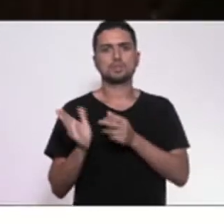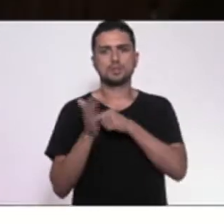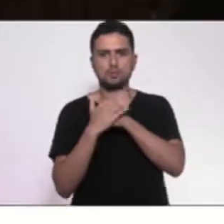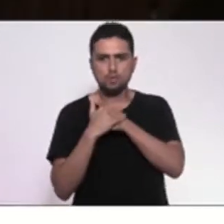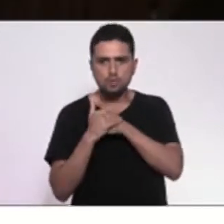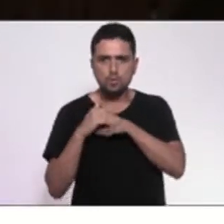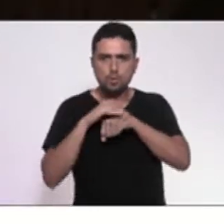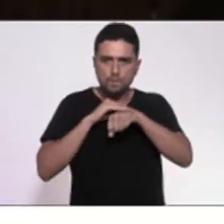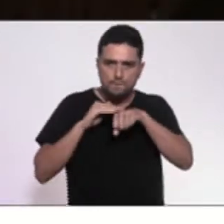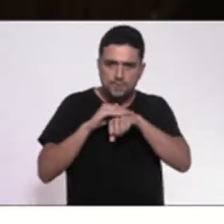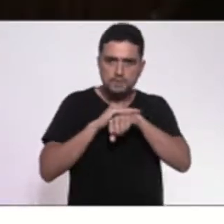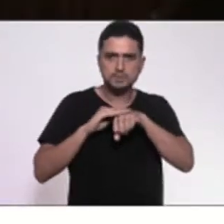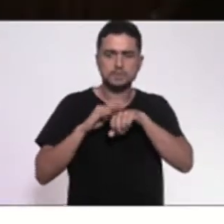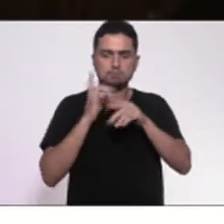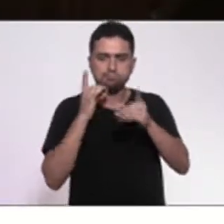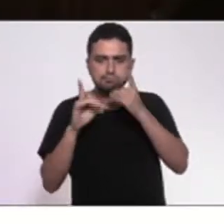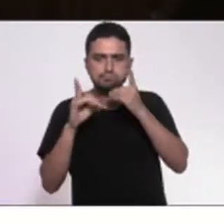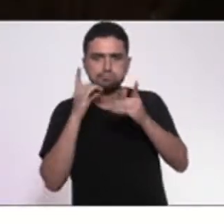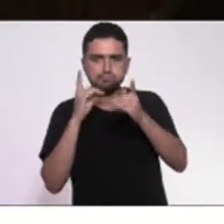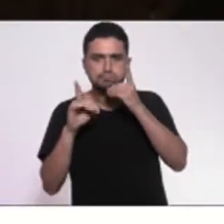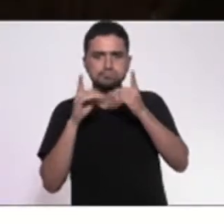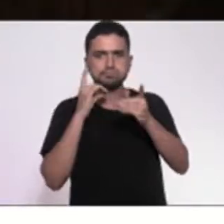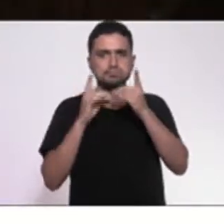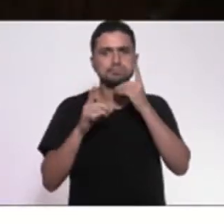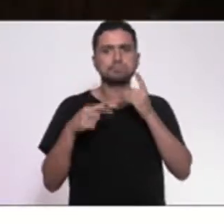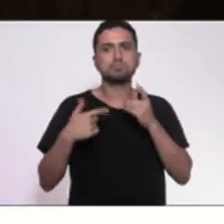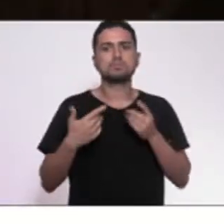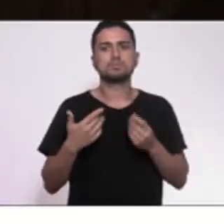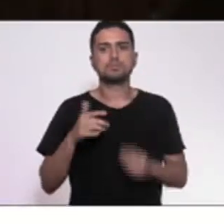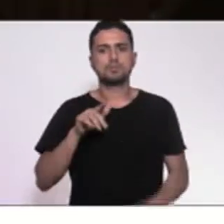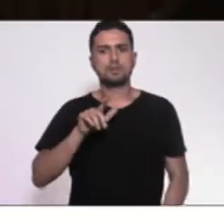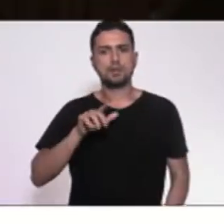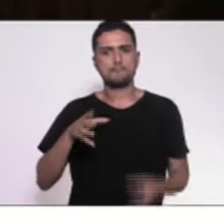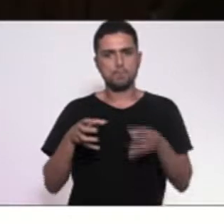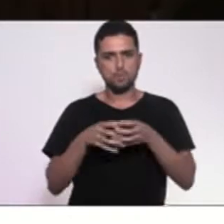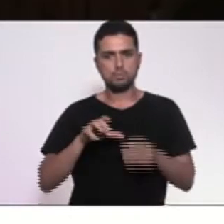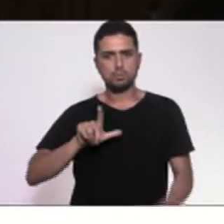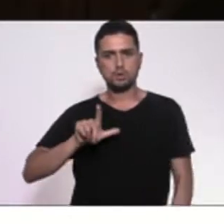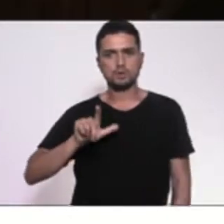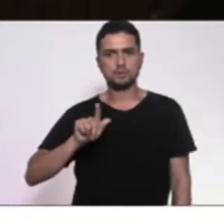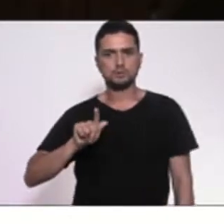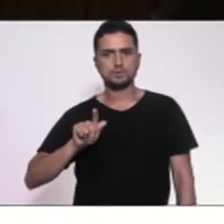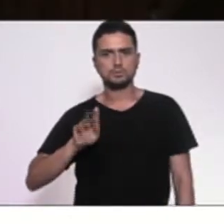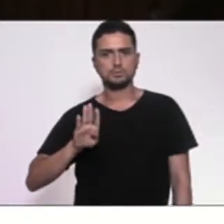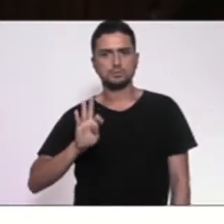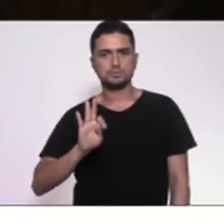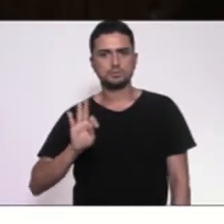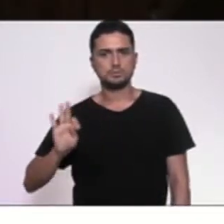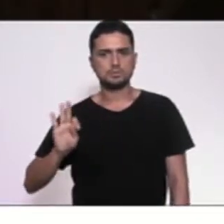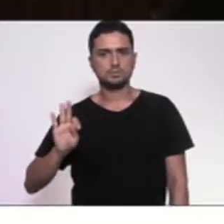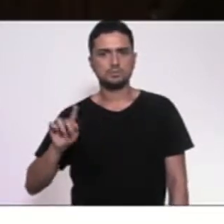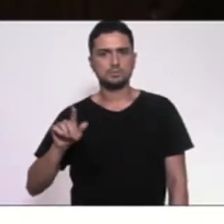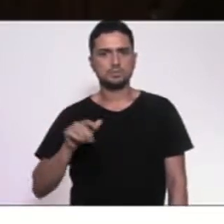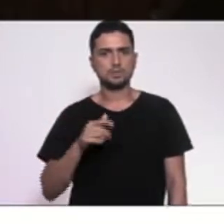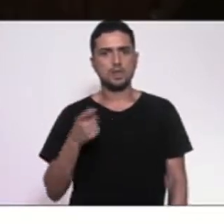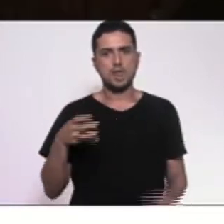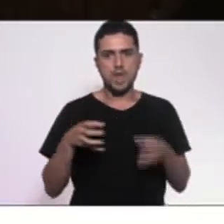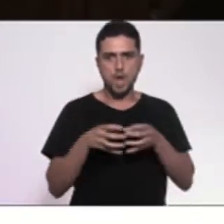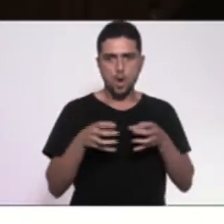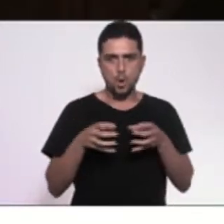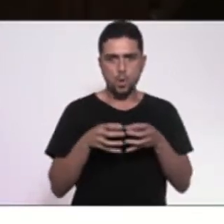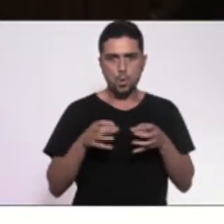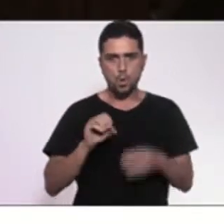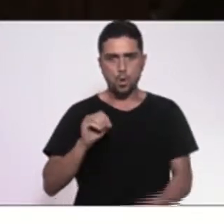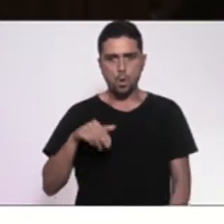da população LGBTs. ONG Felipe de Souza, por 18 anos, tem um trabalho